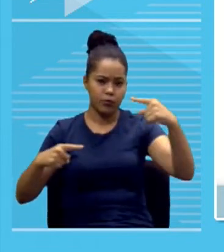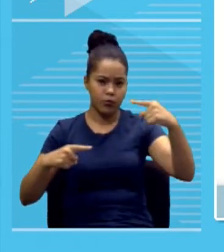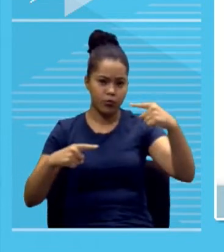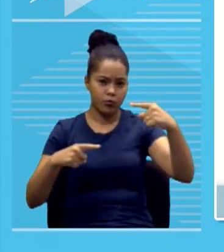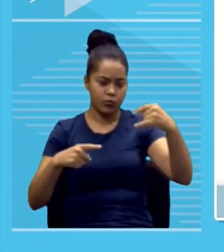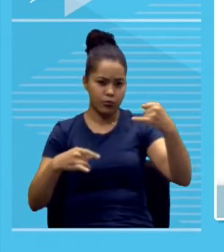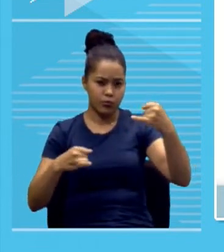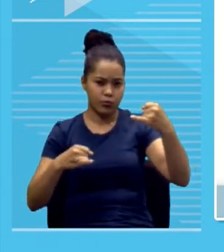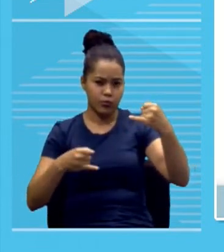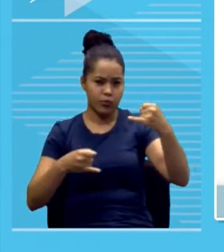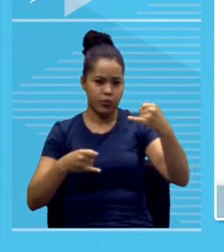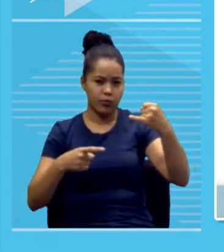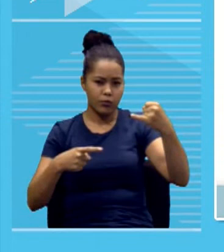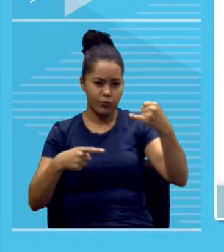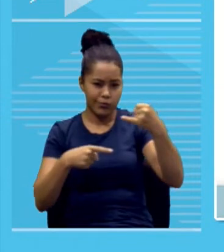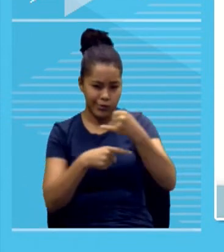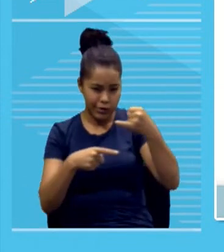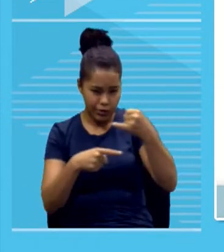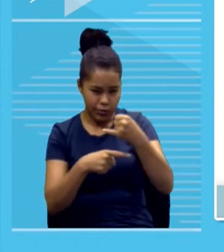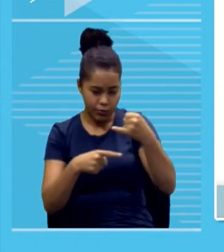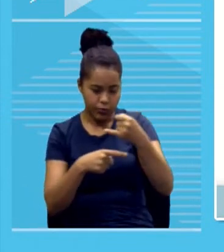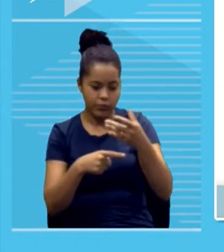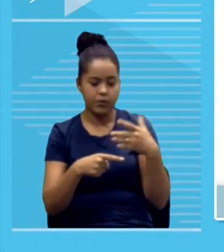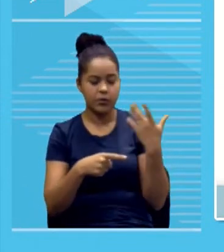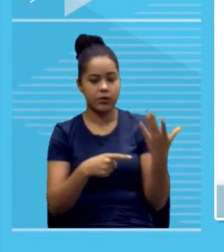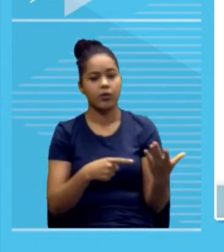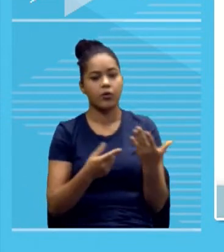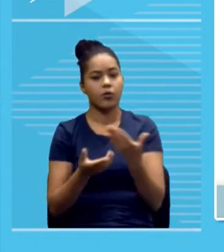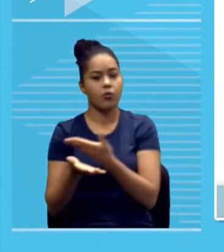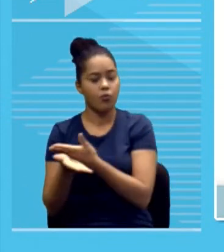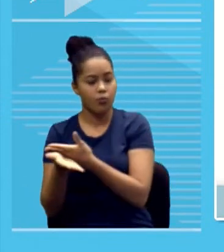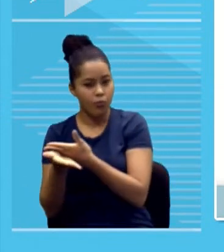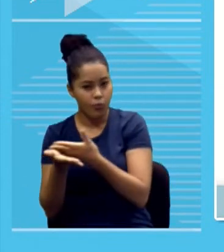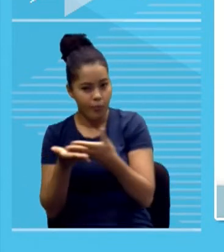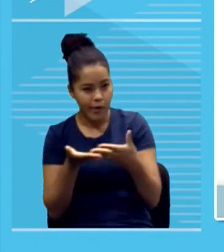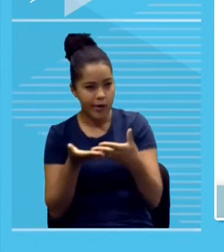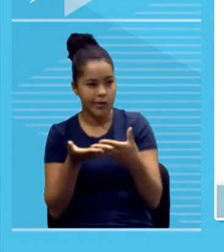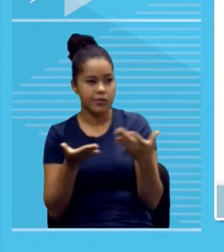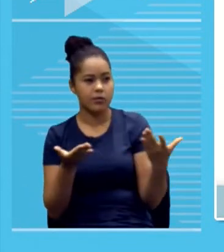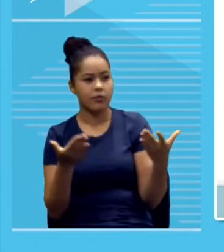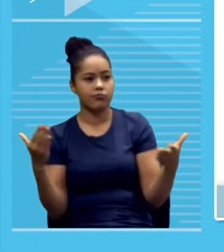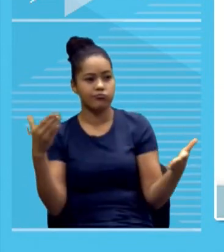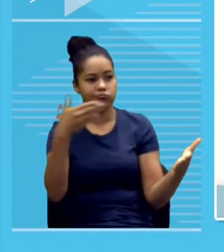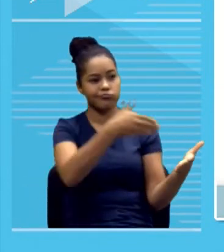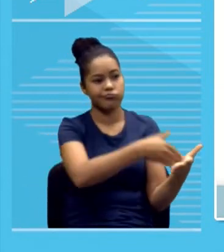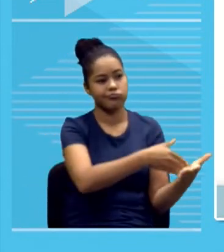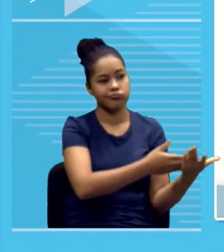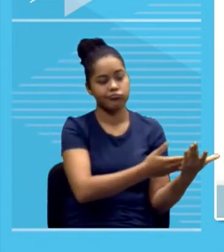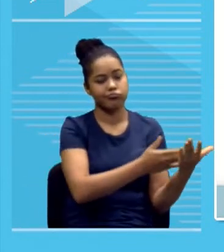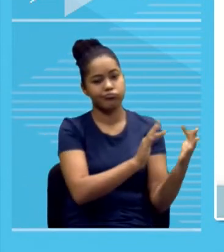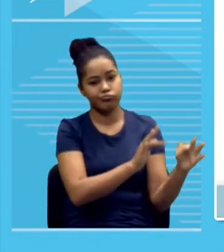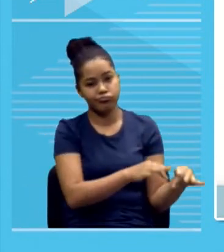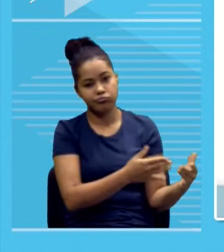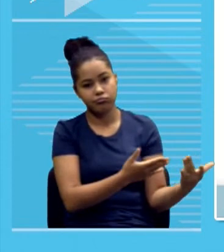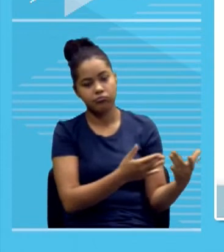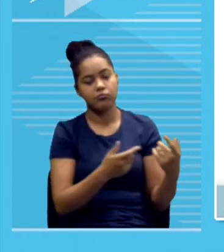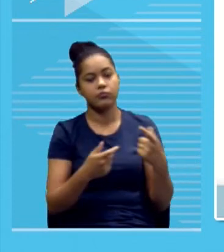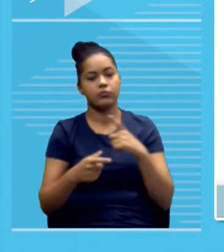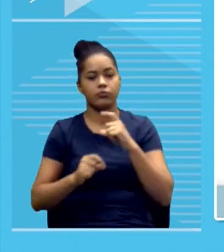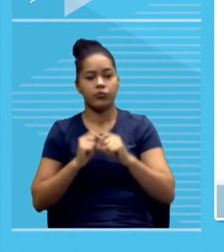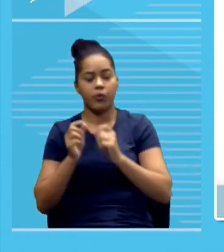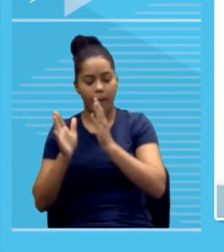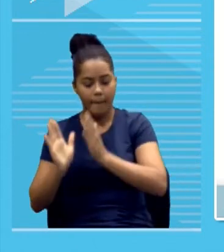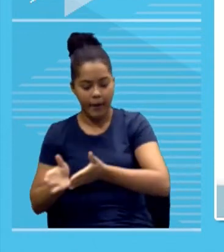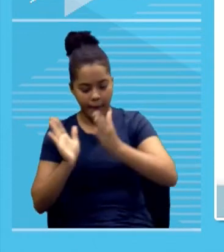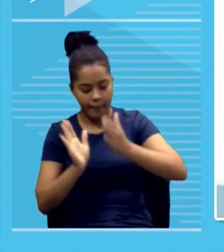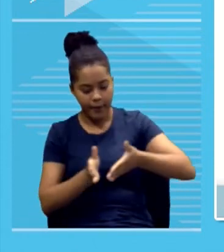coincide com o começo do outro, né? Então, você teria uma associação em quê? Em série. Primeira coisa que você tem que ter ideia. É um